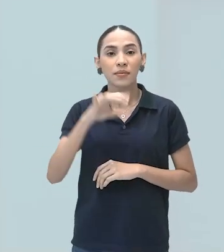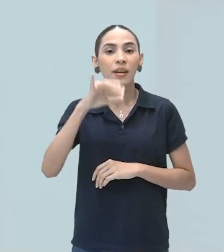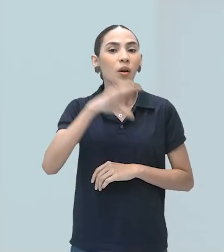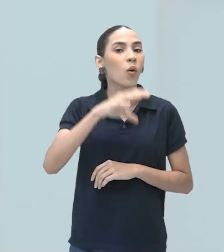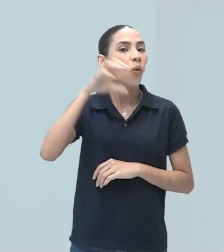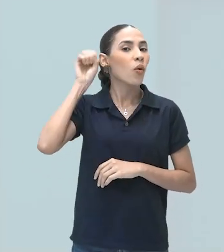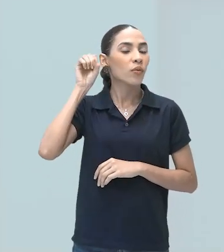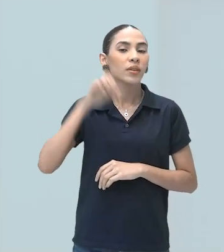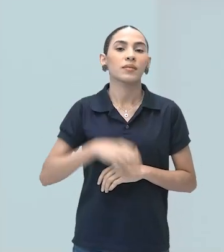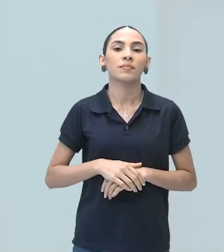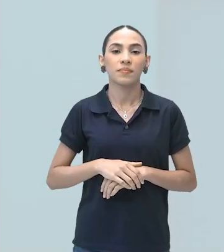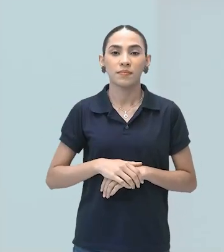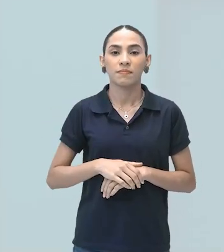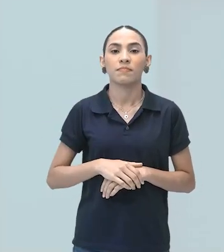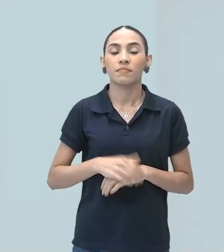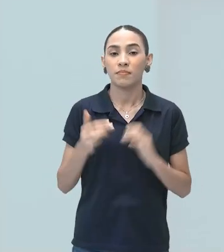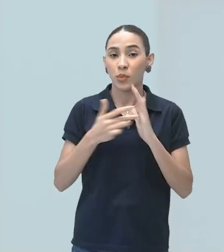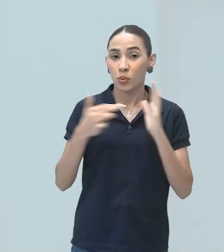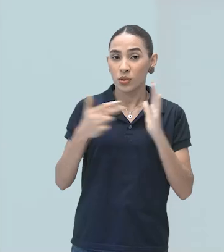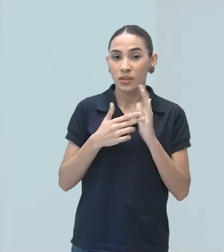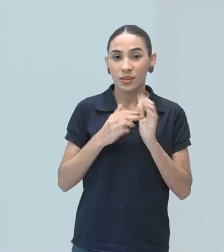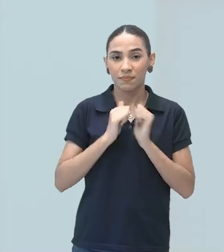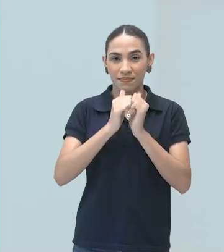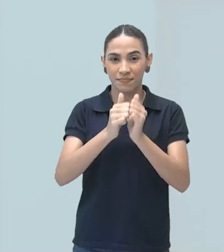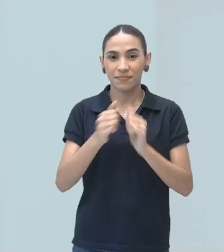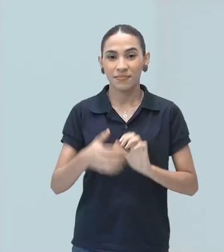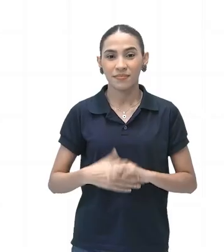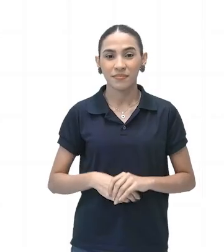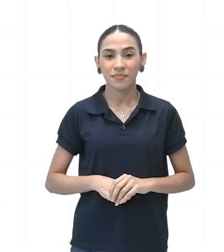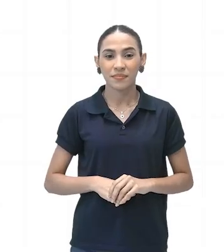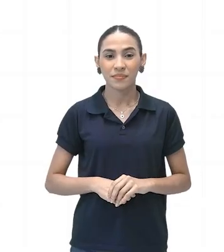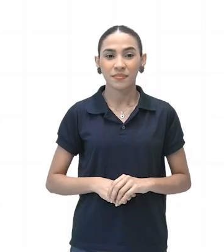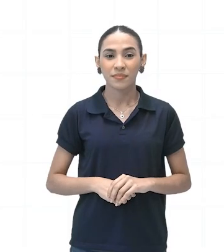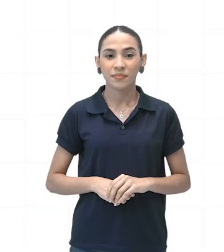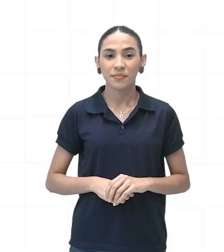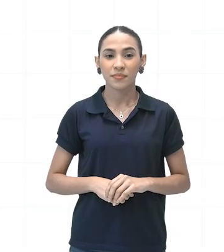ouvir um áudio com uma matéria. Acompanhe aí comigo.